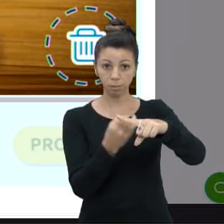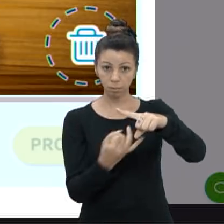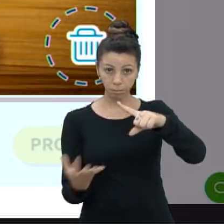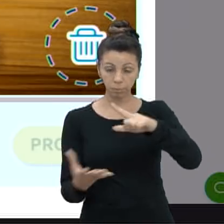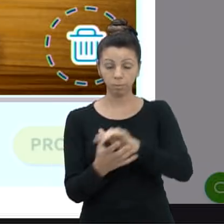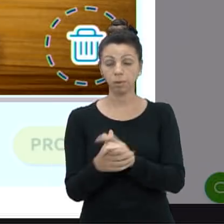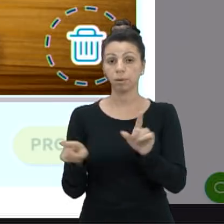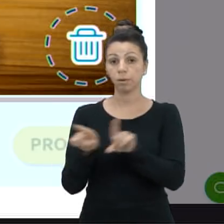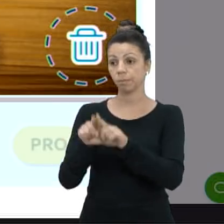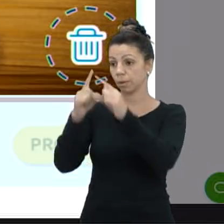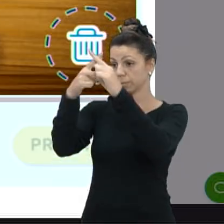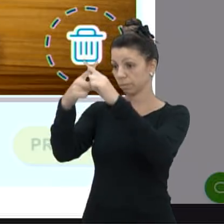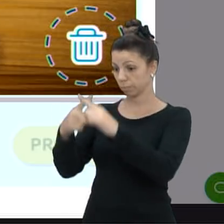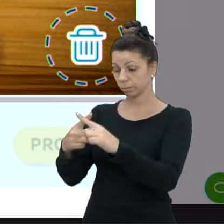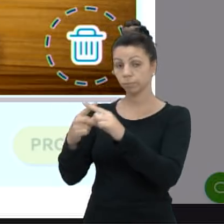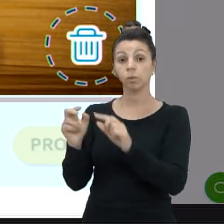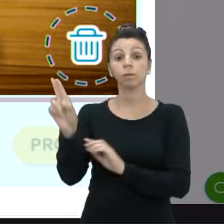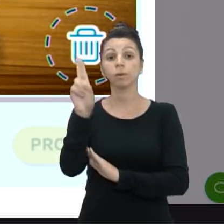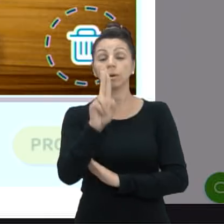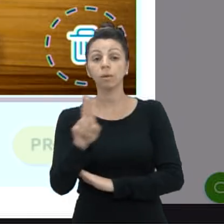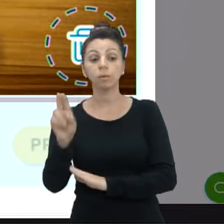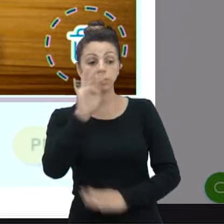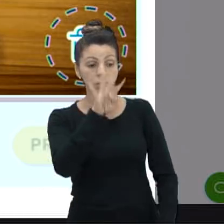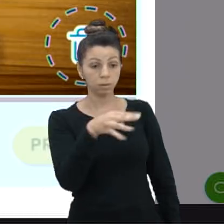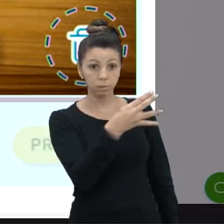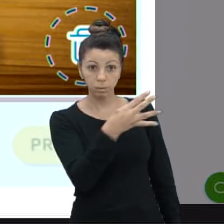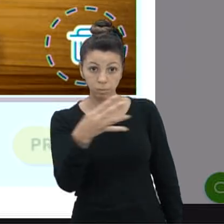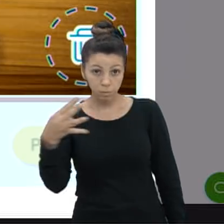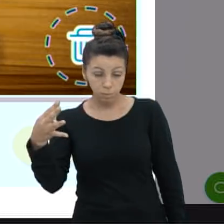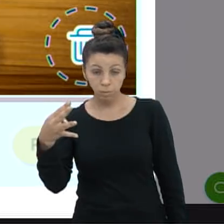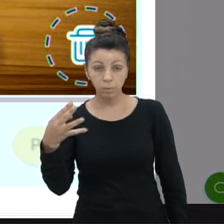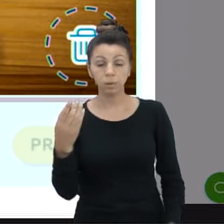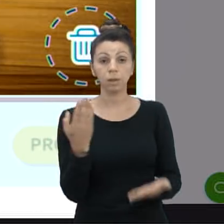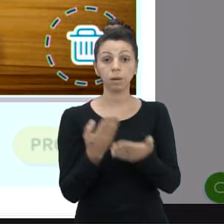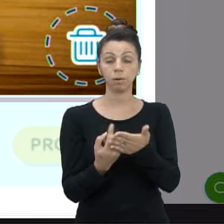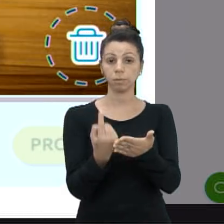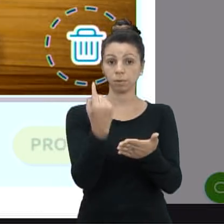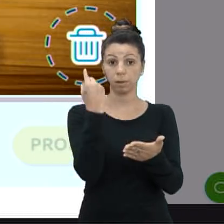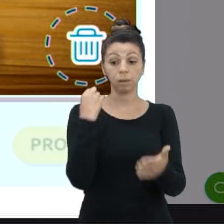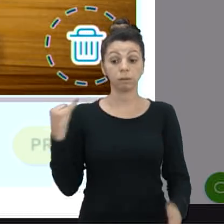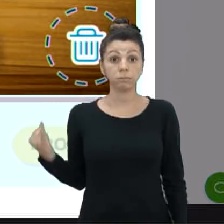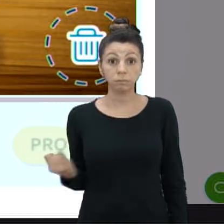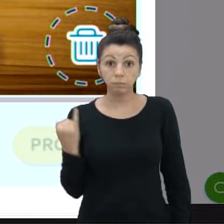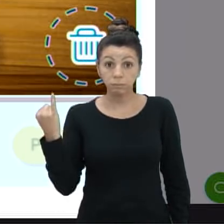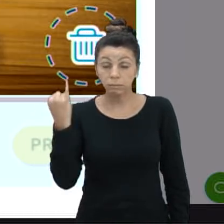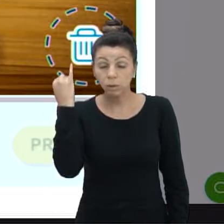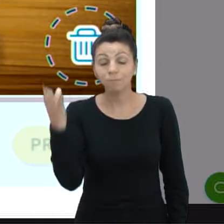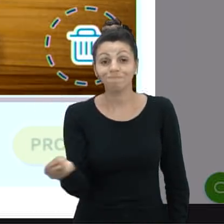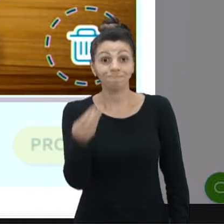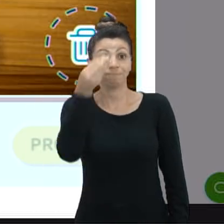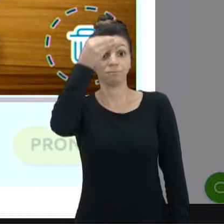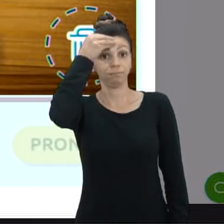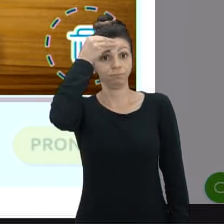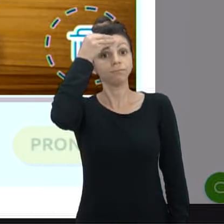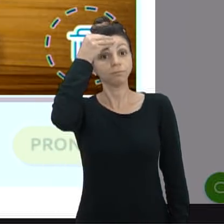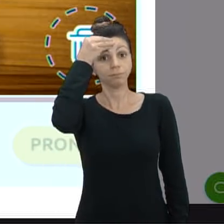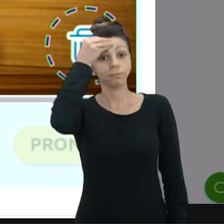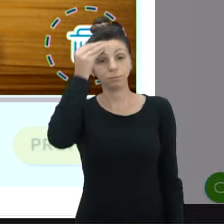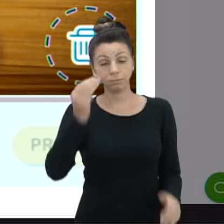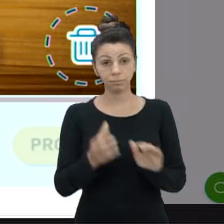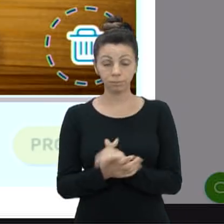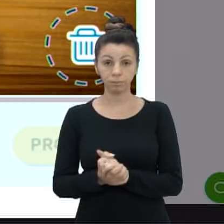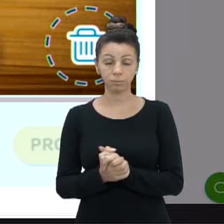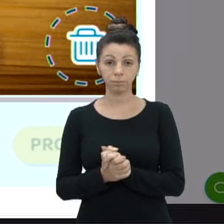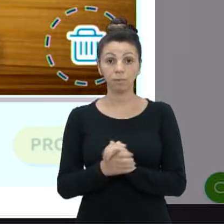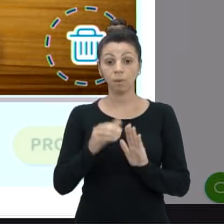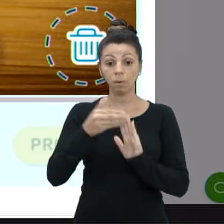trabalharem as multiplicações, usem aquela tabela que eu passei para vocês na última aula. É importante que vocês sempre tenham ela por perto.